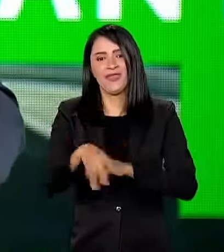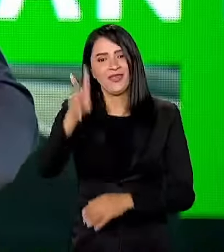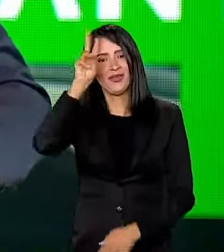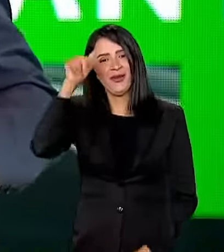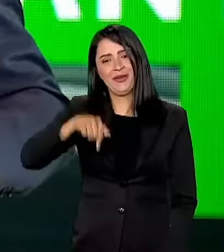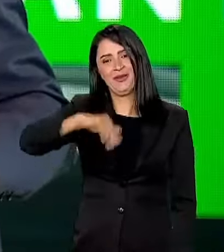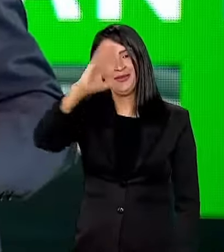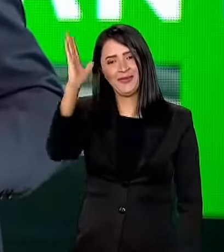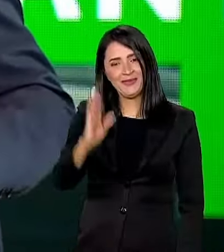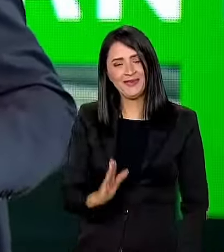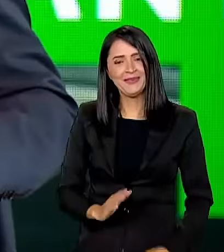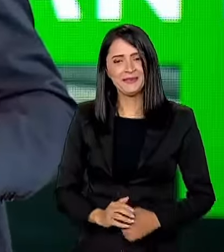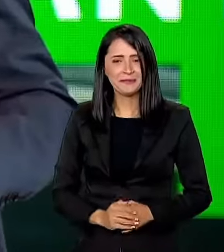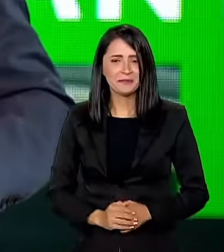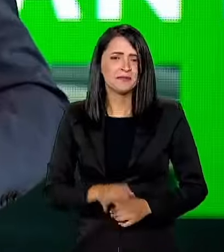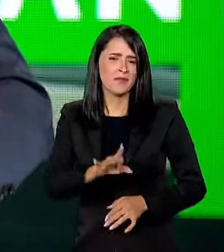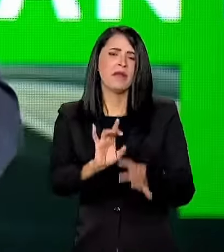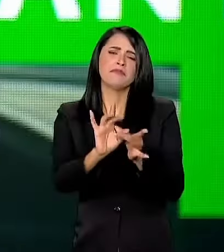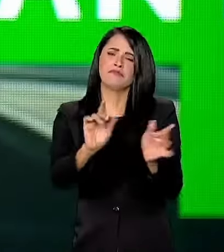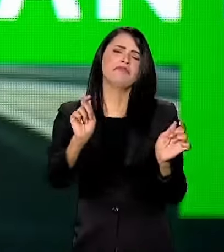Aí,